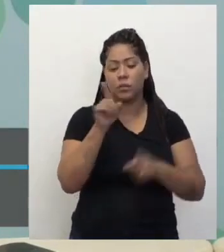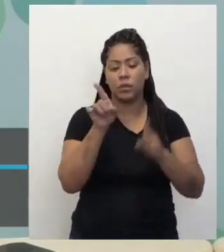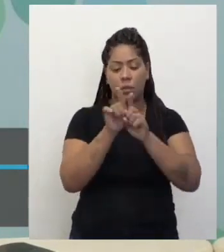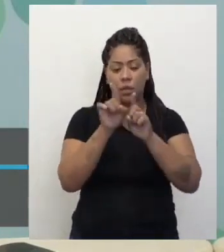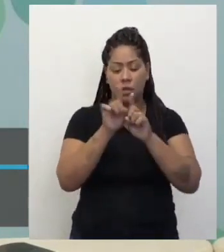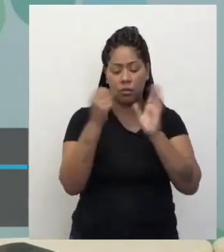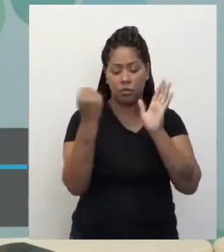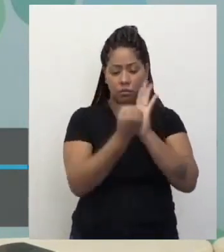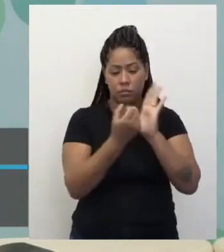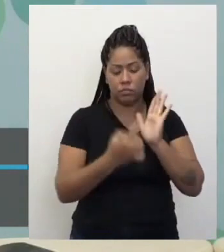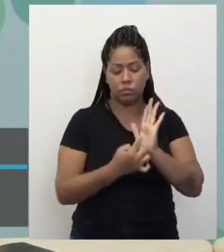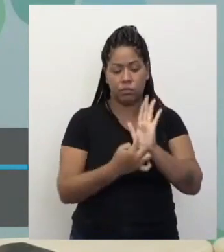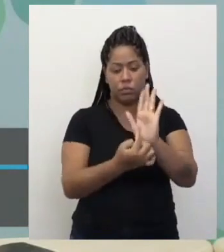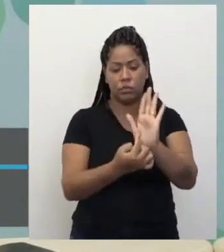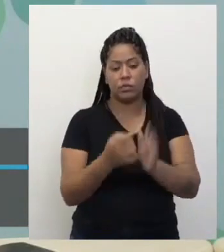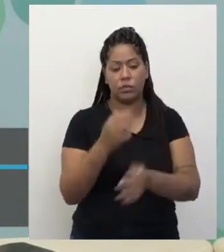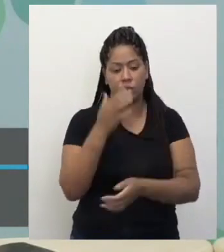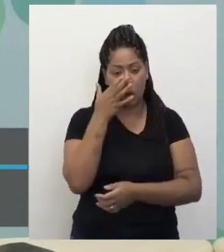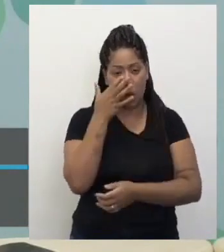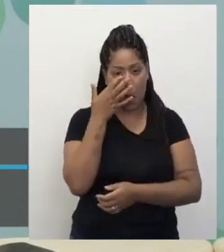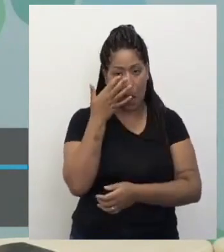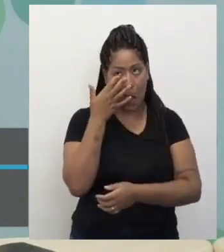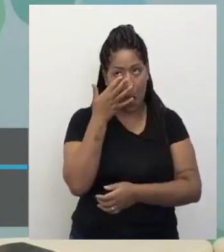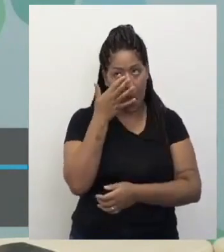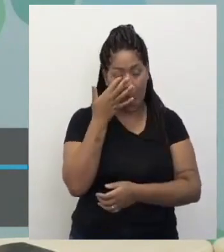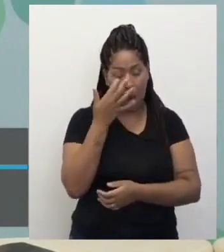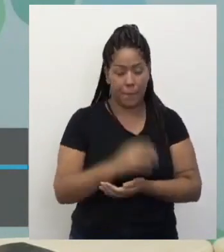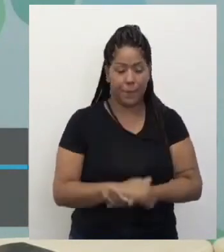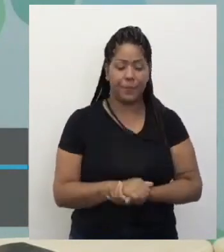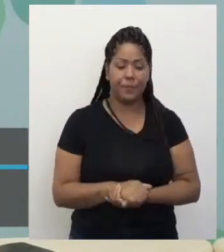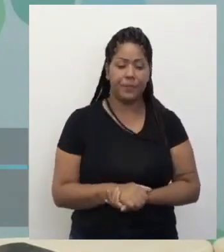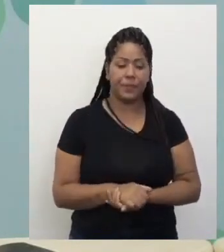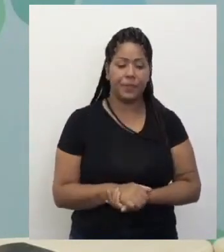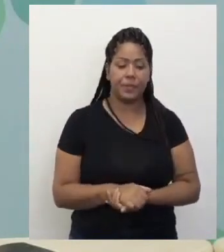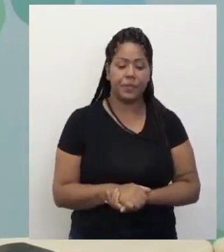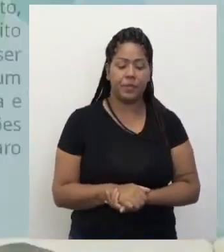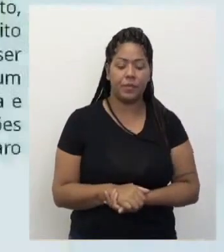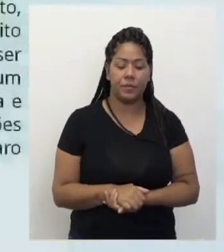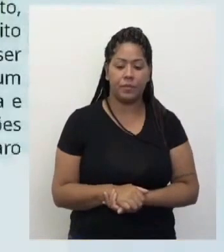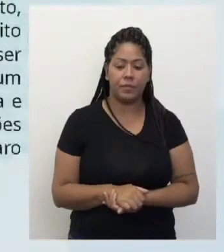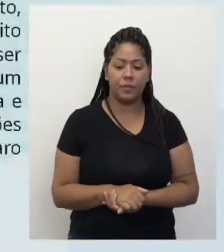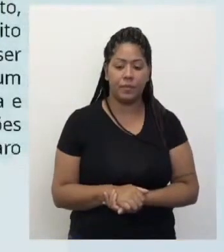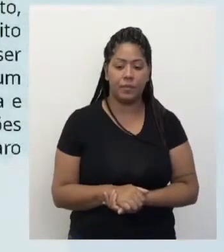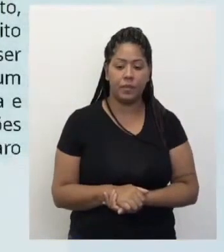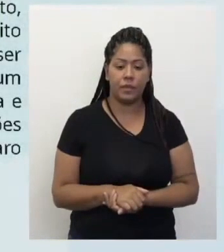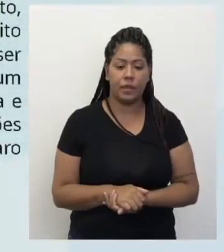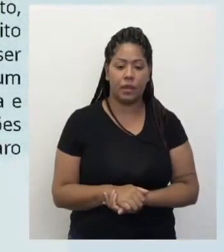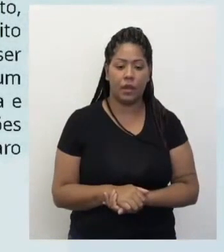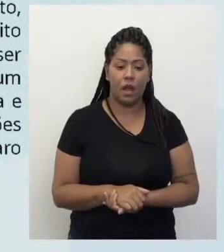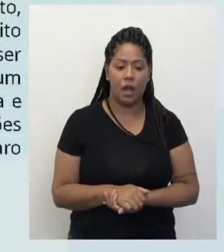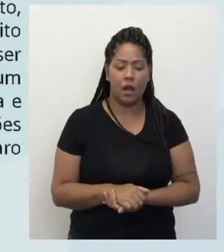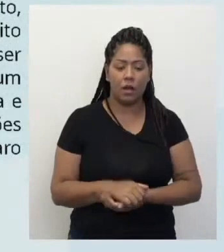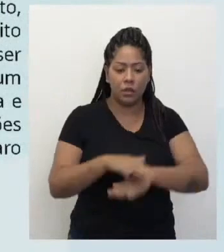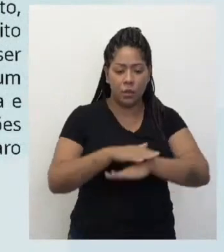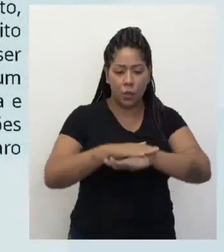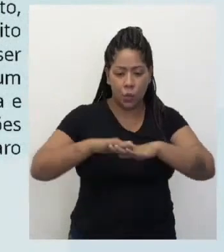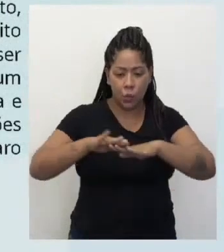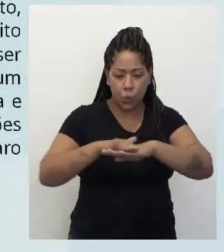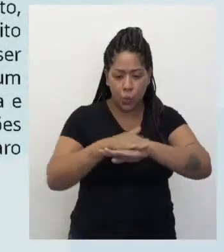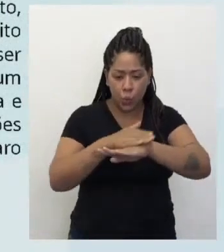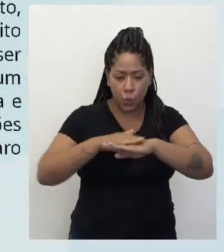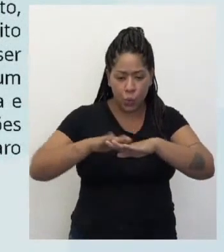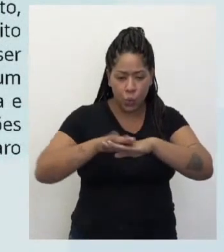registrado para vocês, que a gente também vai falar um pouquinho dele na próxima aula, é a tapeçaria de Bayeux, tá? Vocês podem procurar